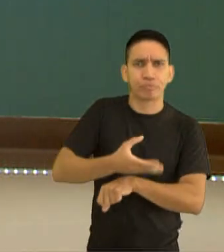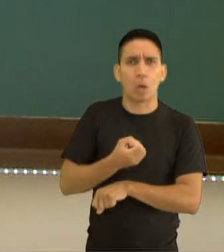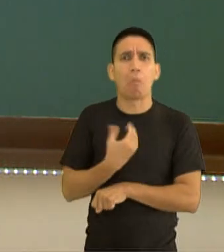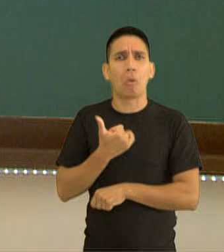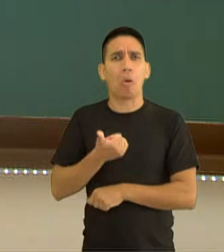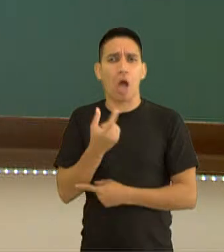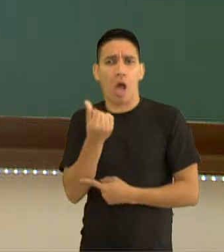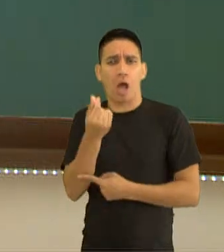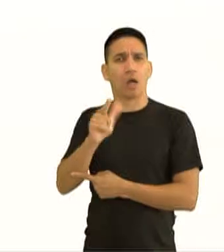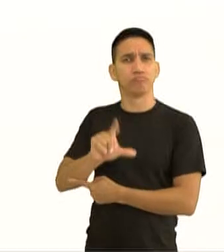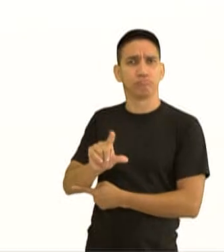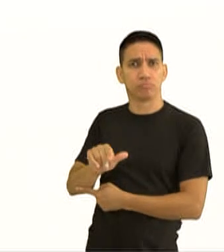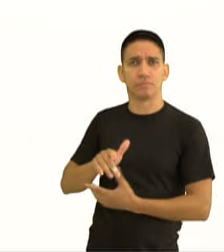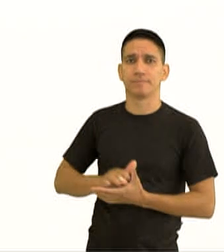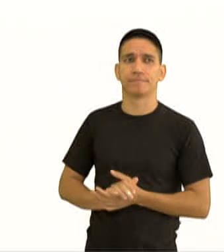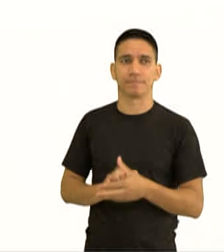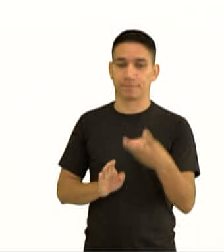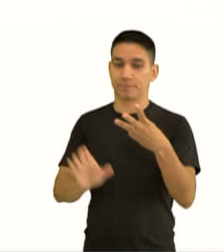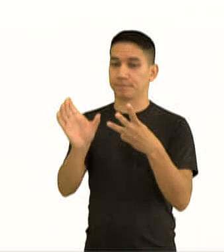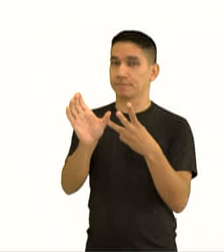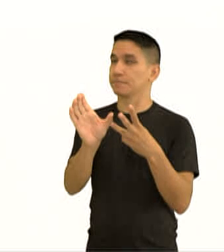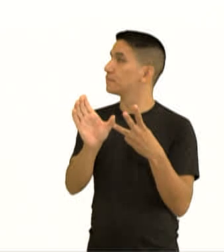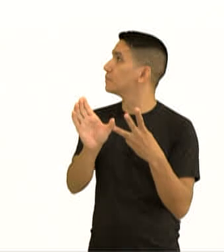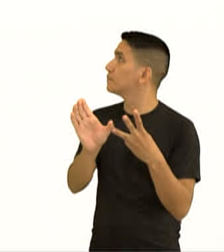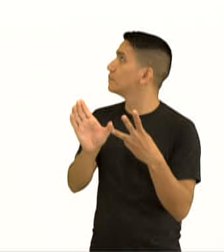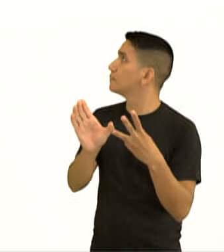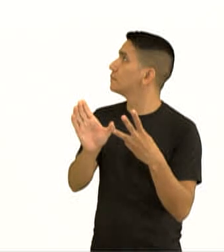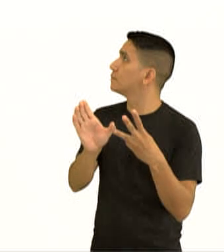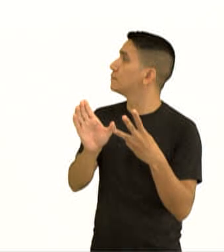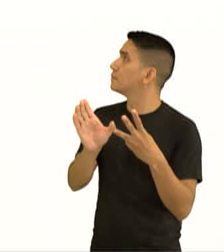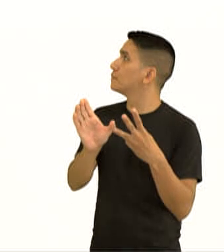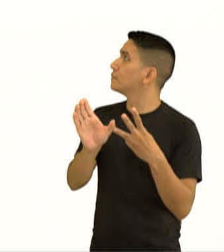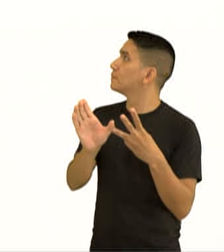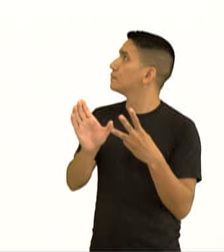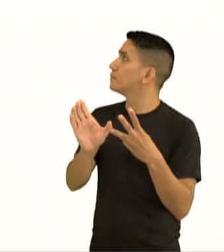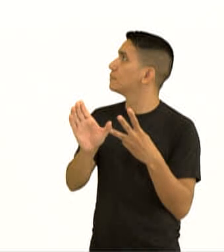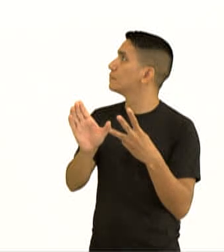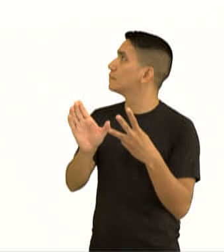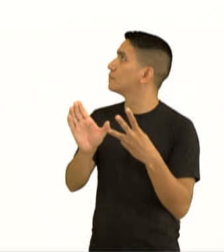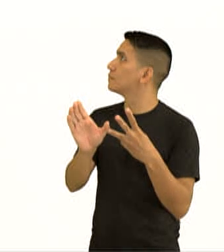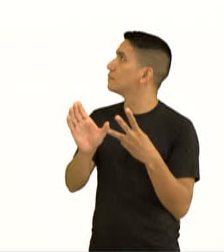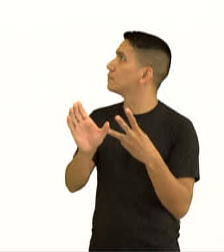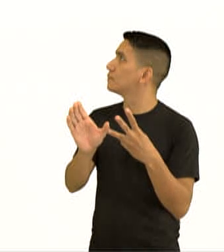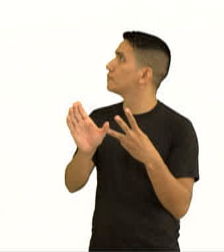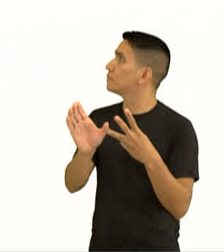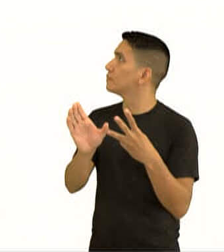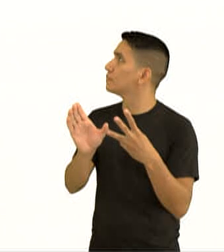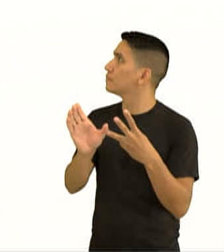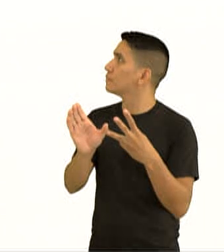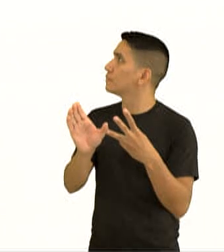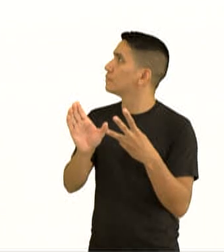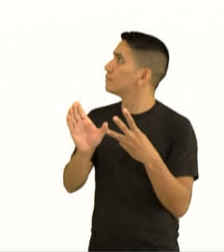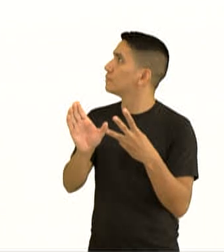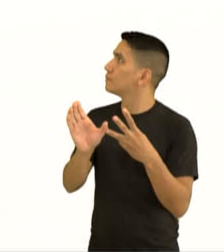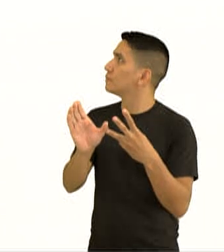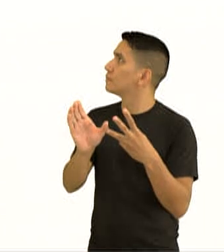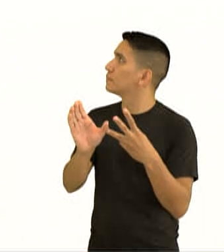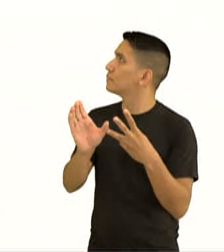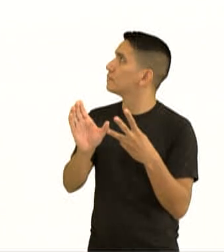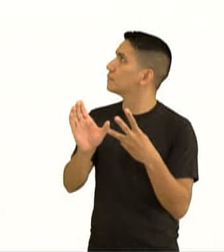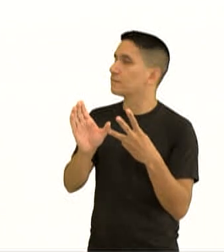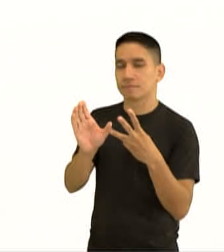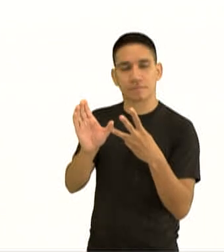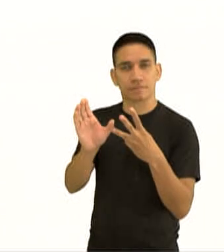viagens acessíveis. E na letra C, you plan to visit Brazil? Never forget to try